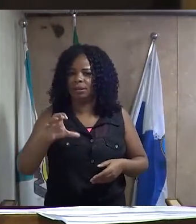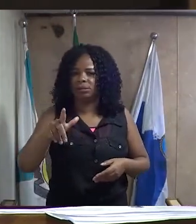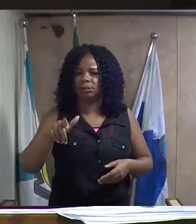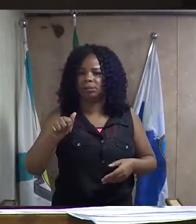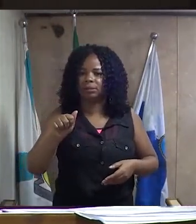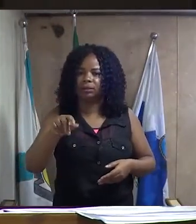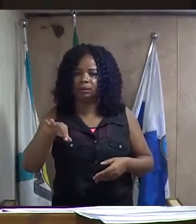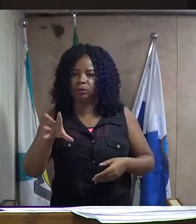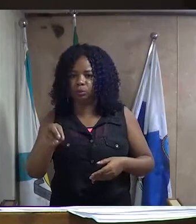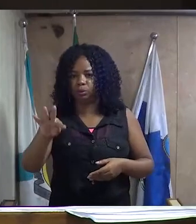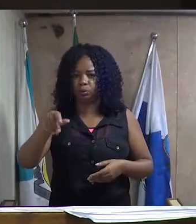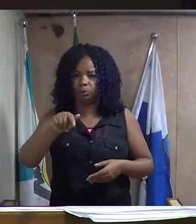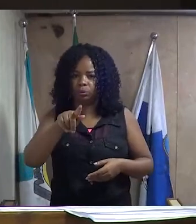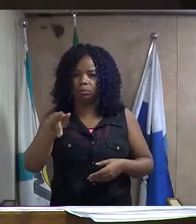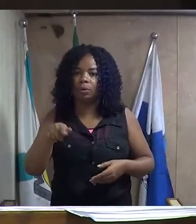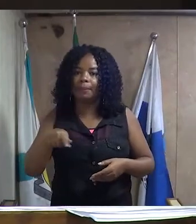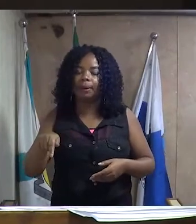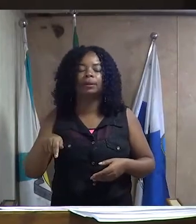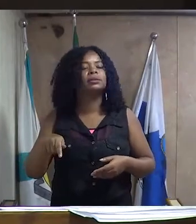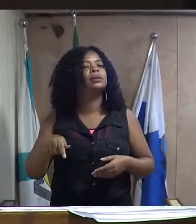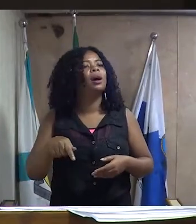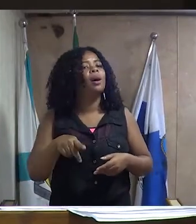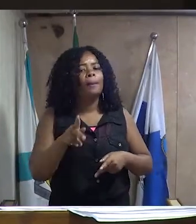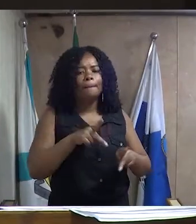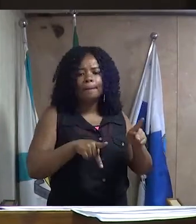carro cresceu em nosso município.